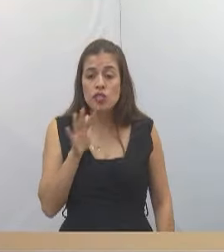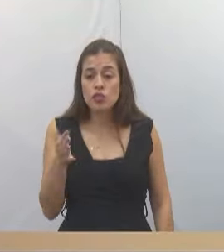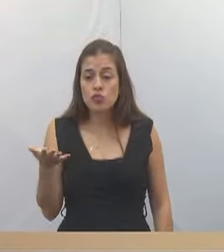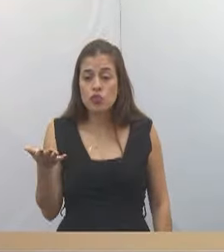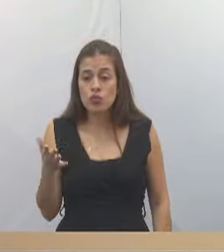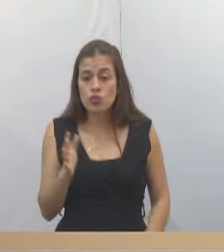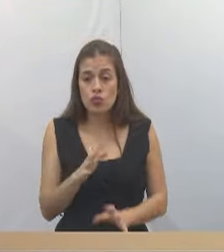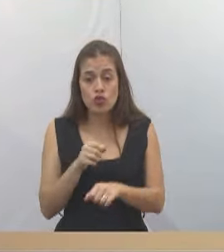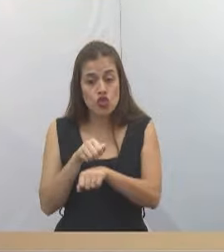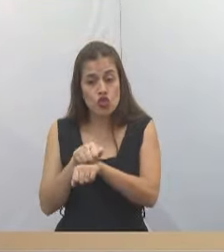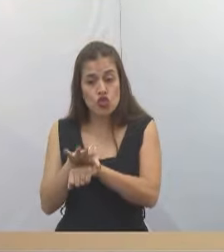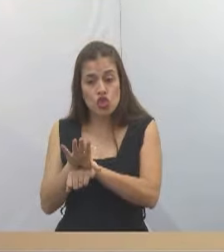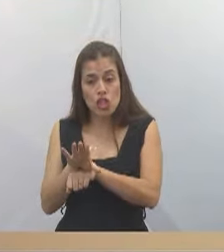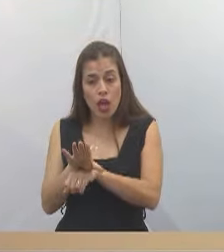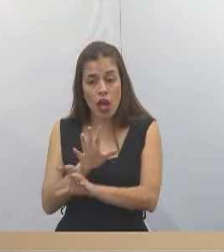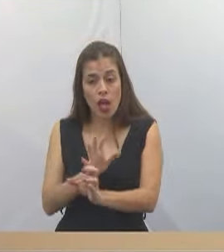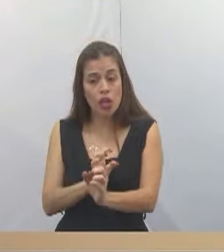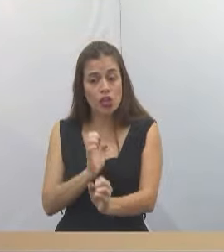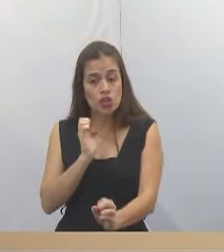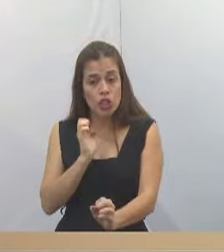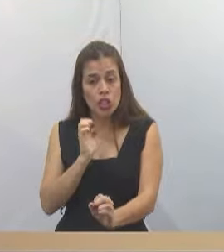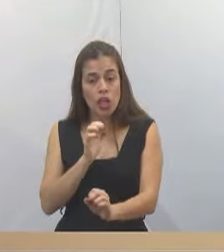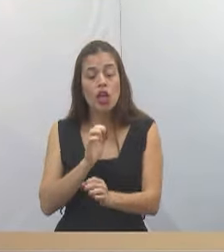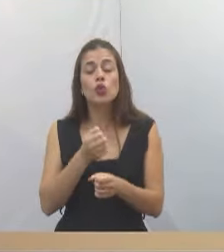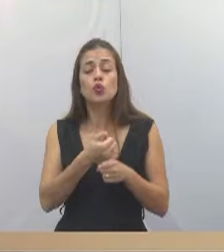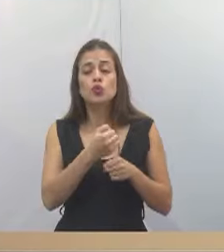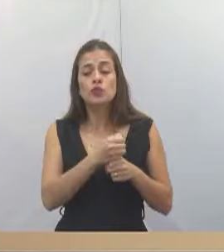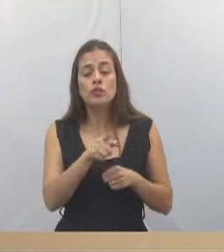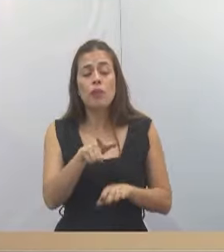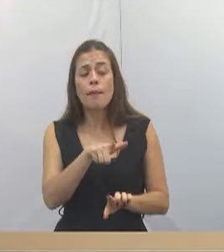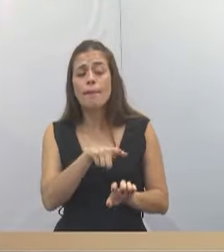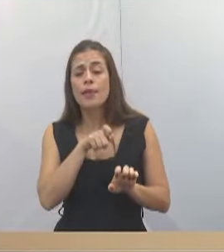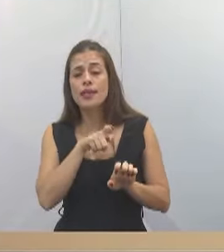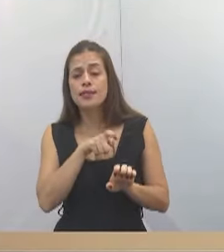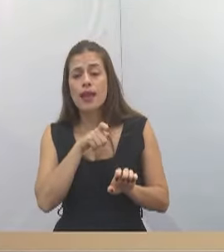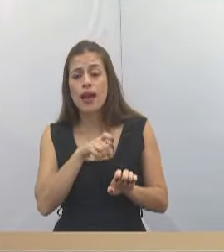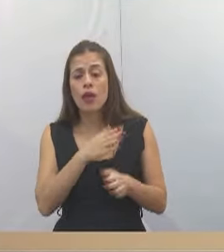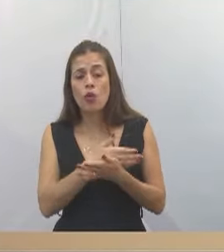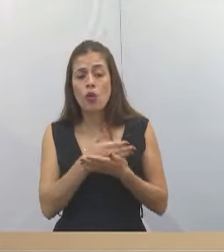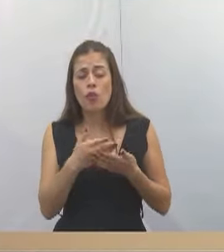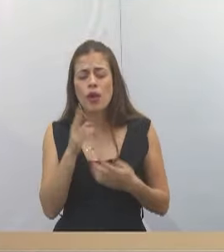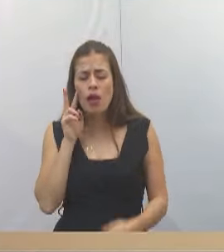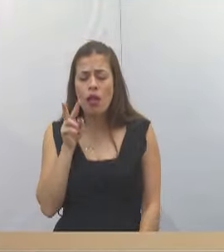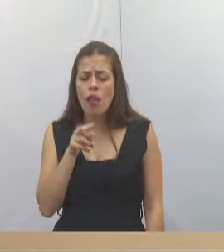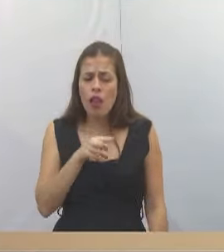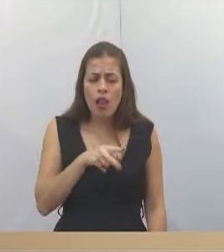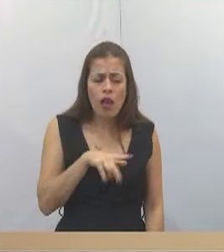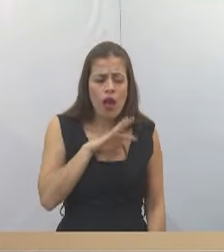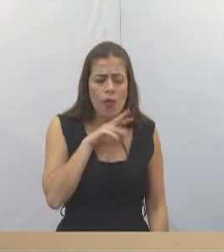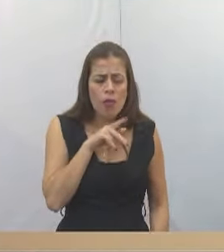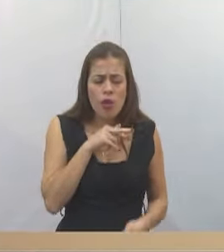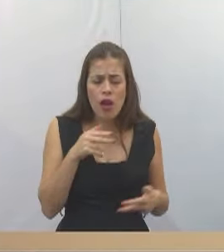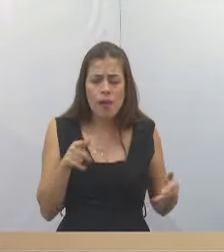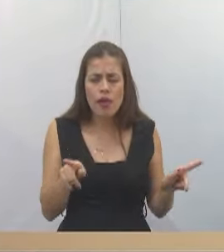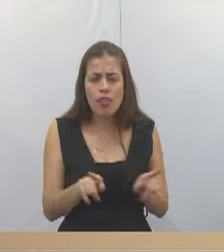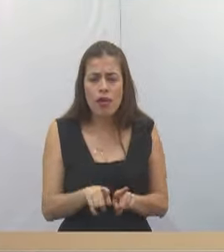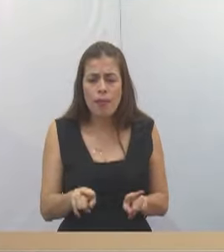engenheiro, engenheira civil, você empresário, está na hora de começar a olhar também para os